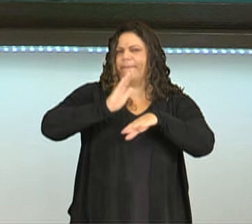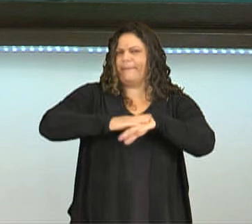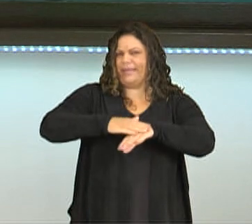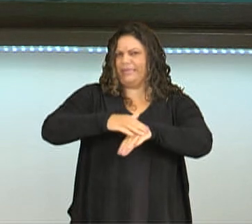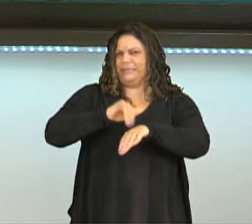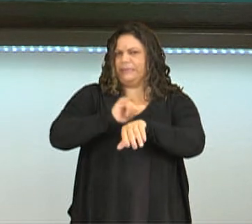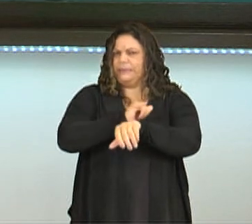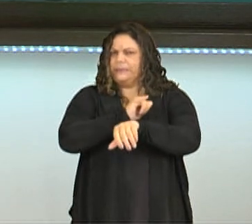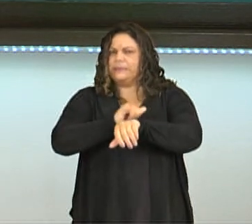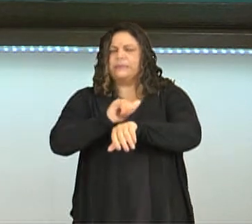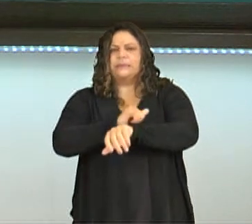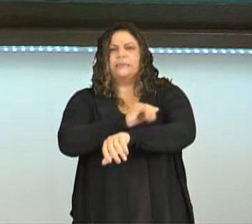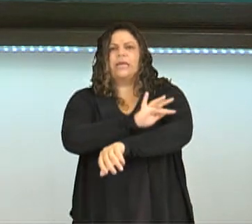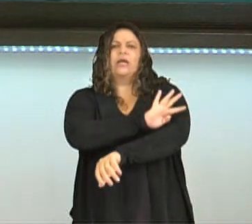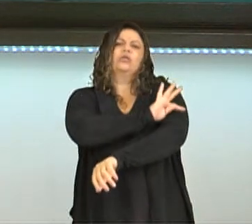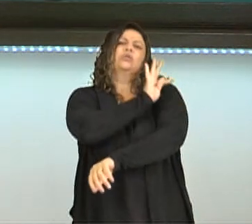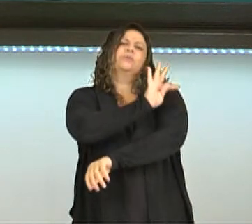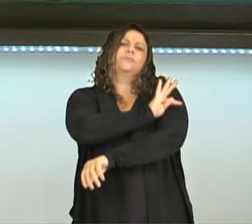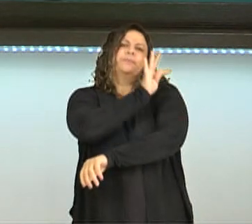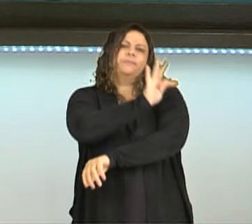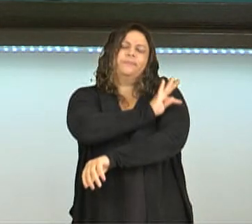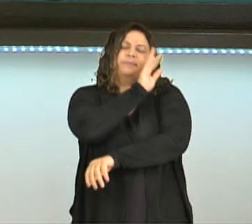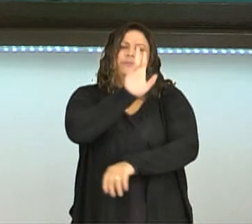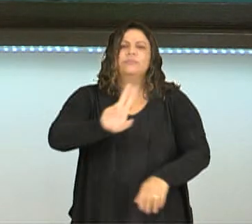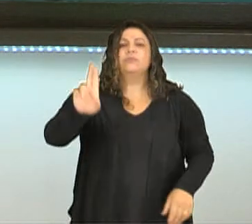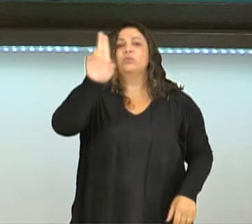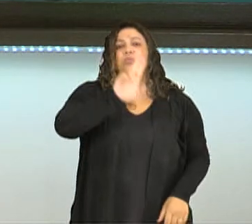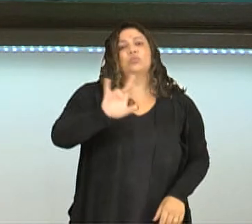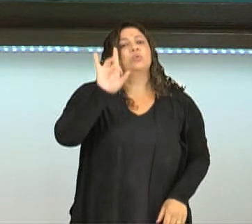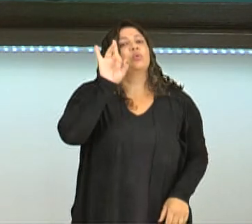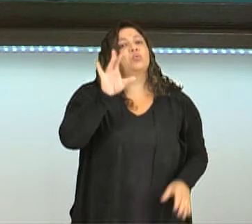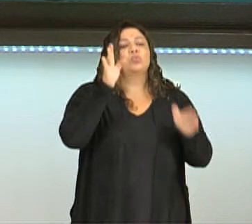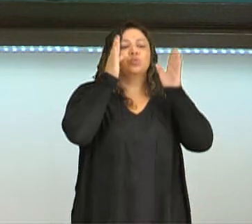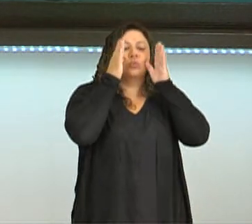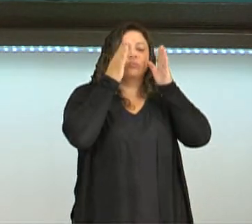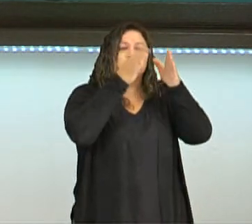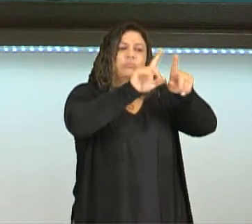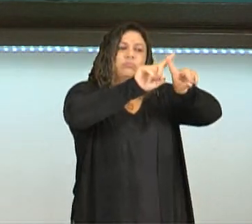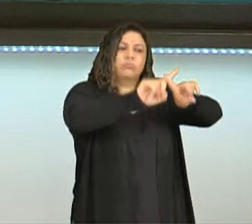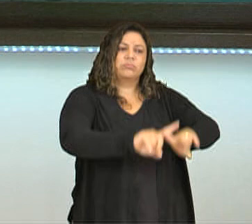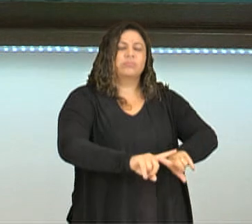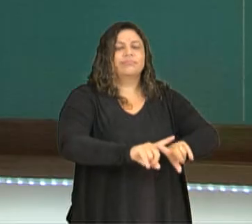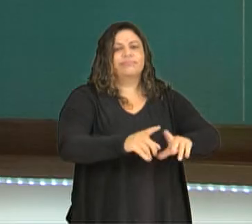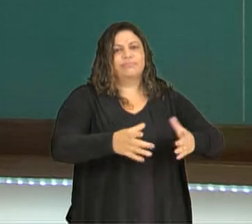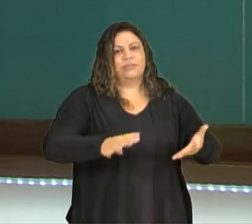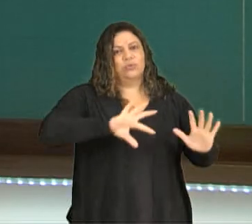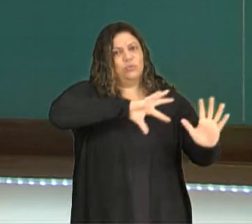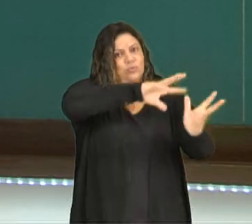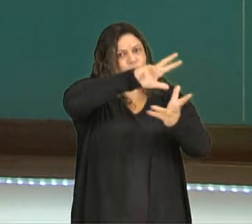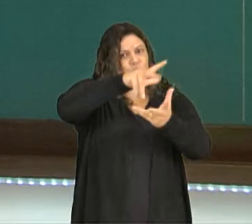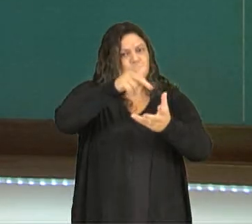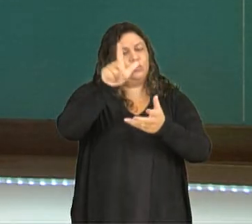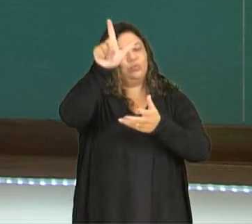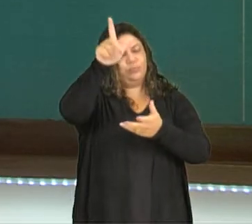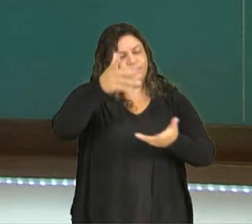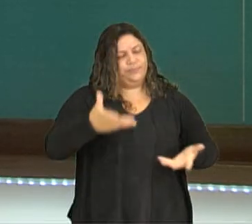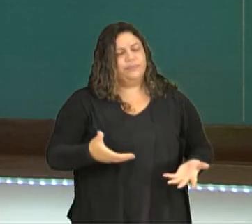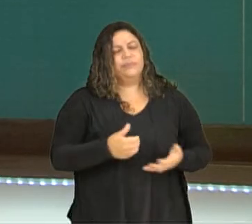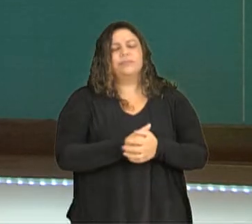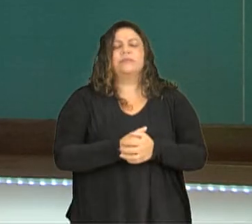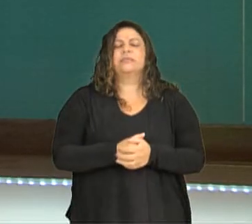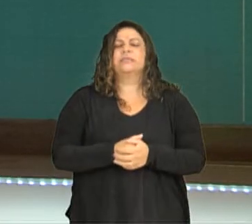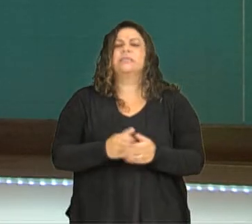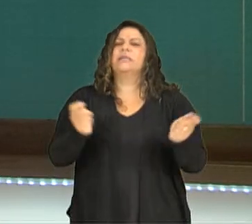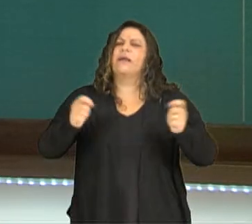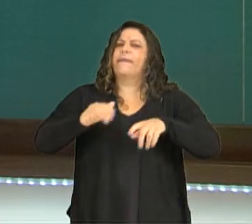é muito usada apenas em competições internacionais. Como ela exige essa postura mais